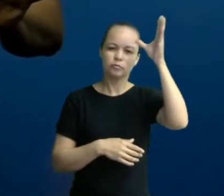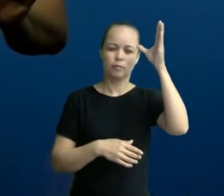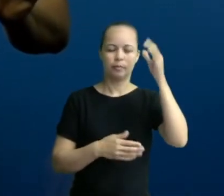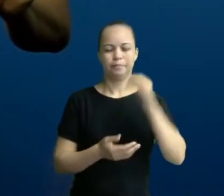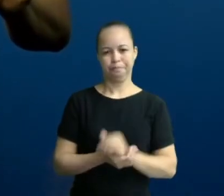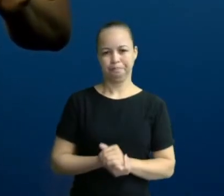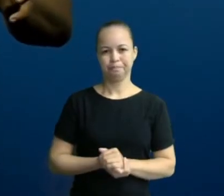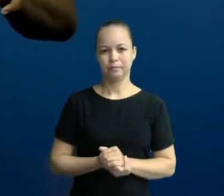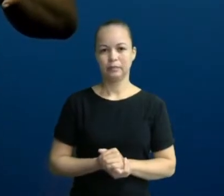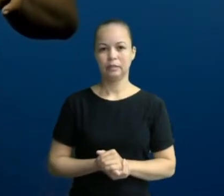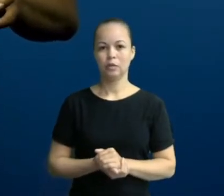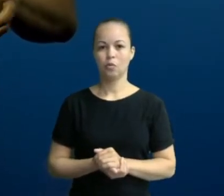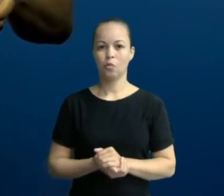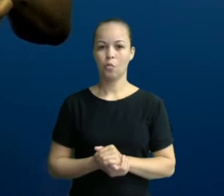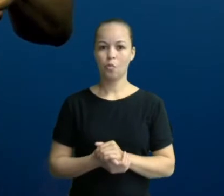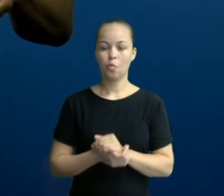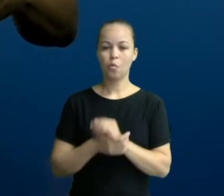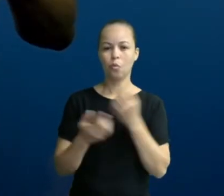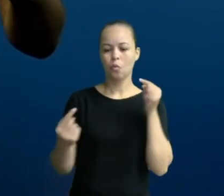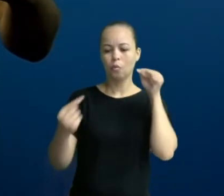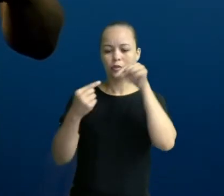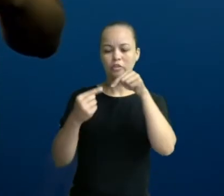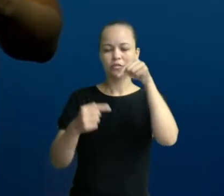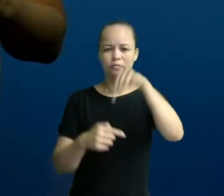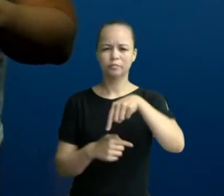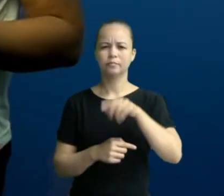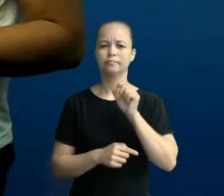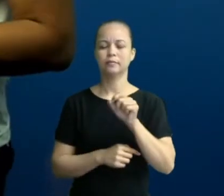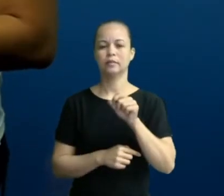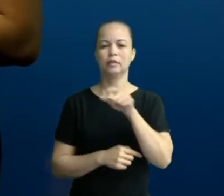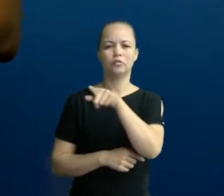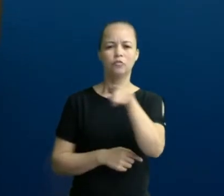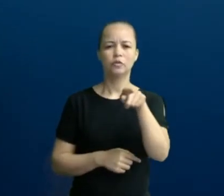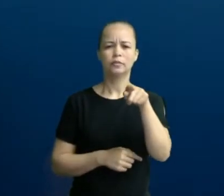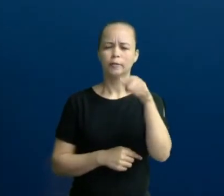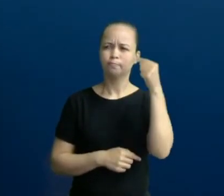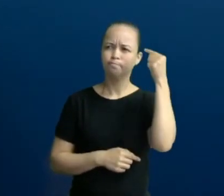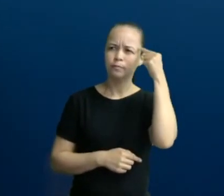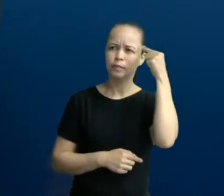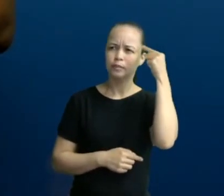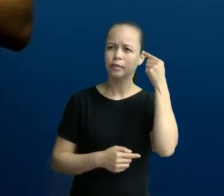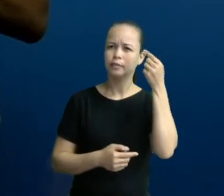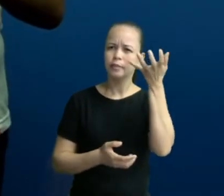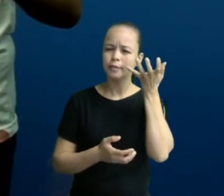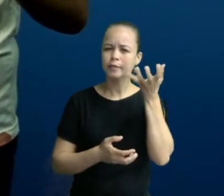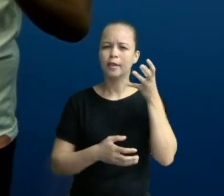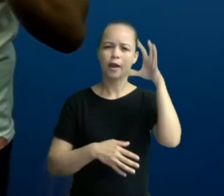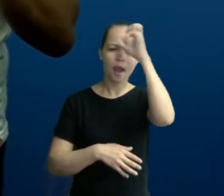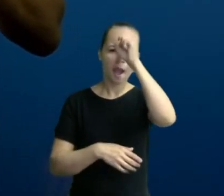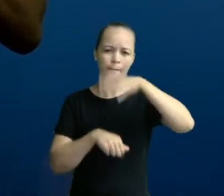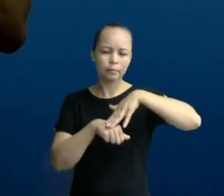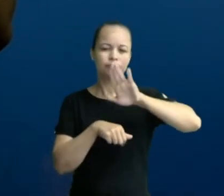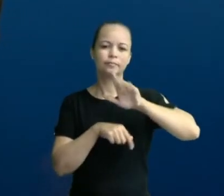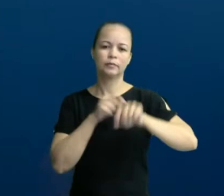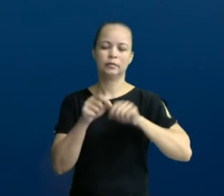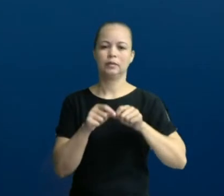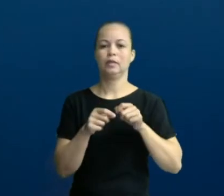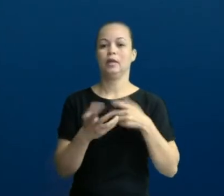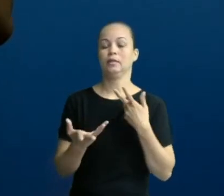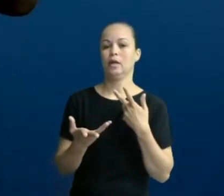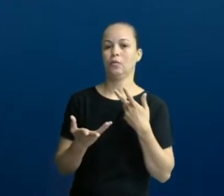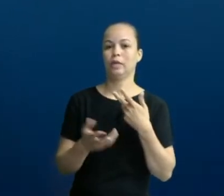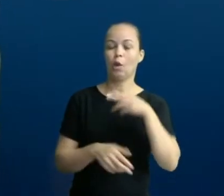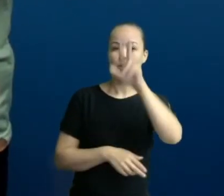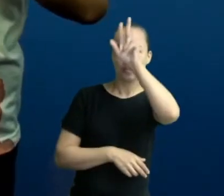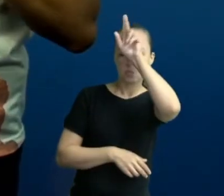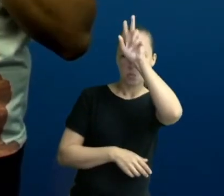é esse, gente. É que você saia daqui com uma inquietação e queira aprender mais. E a doença de Chagas, gente, geralmente as pessoas dizem assim, é a picada do barbeiro,